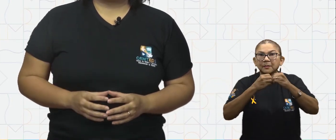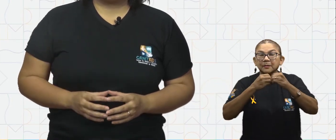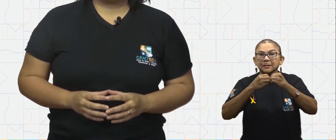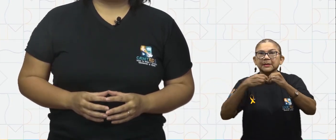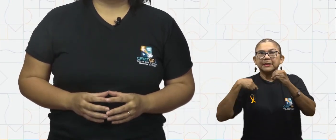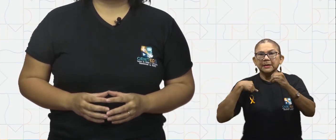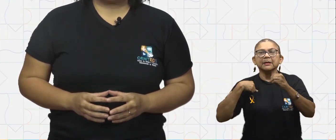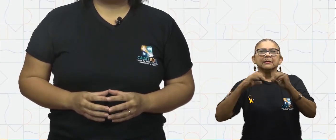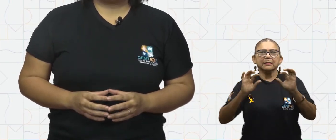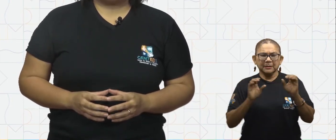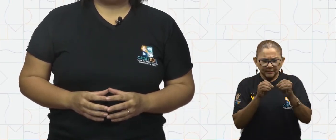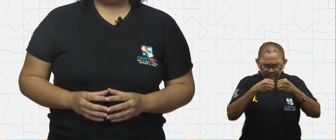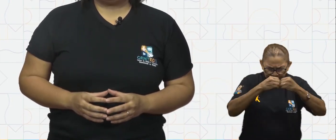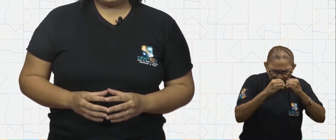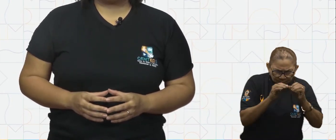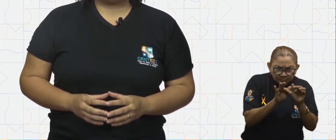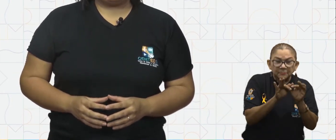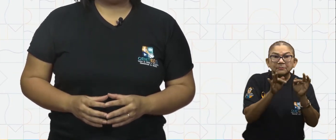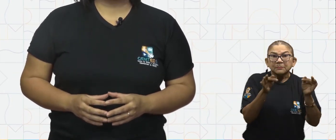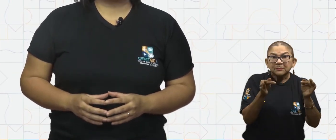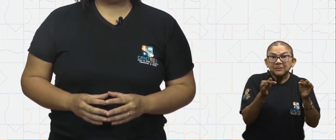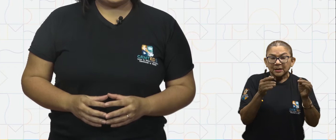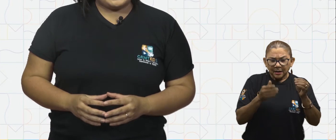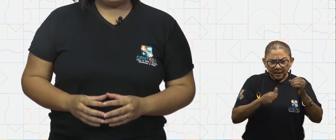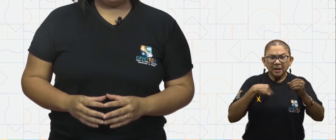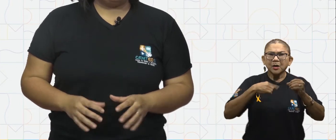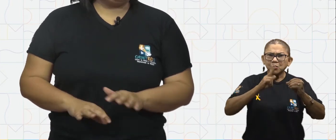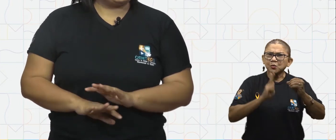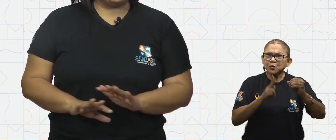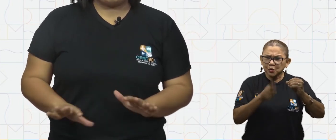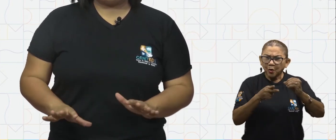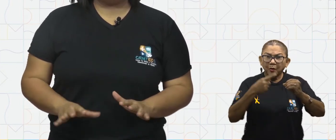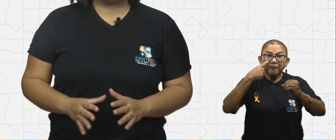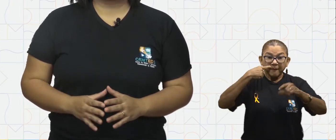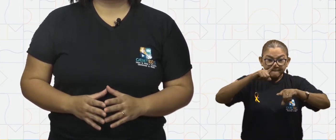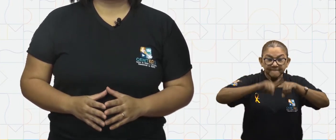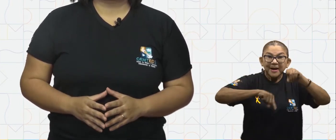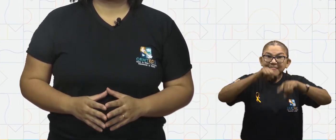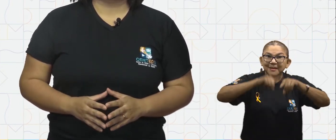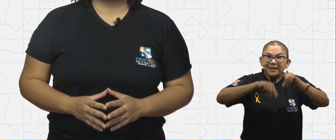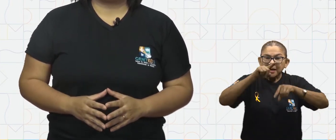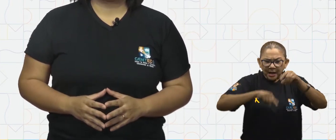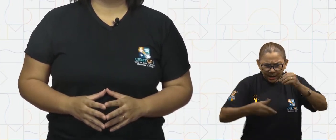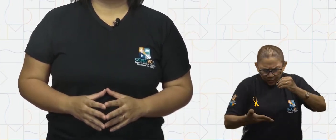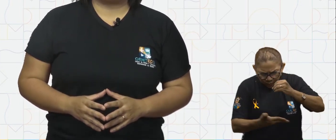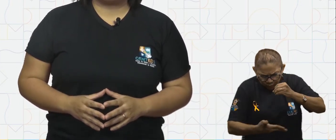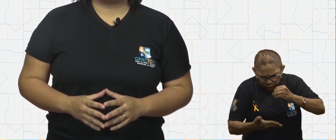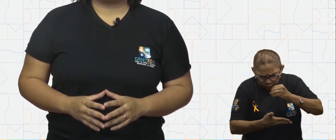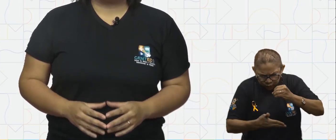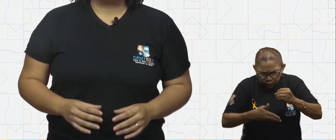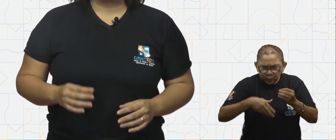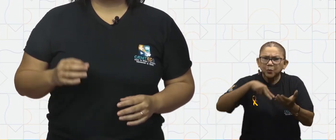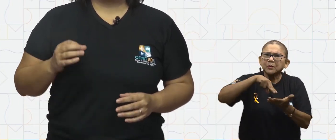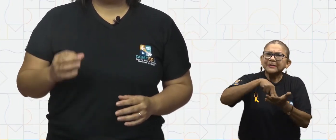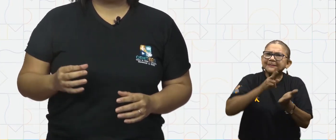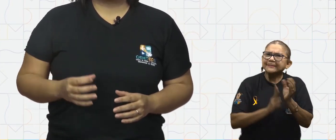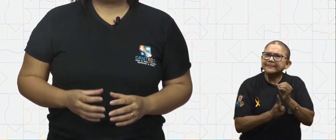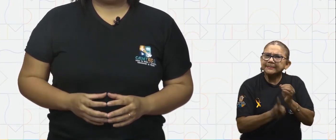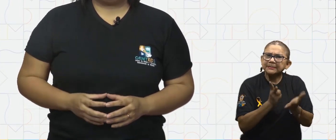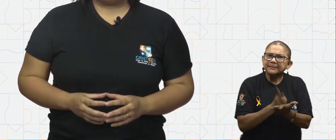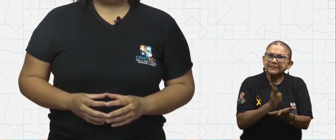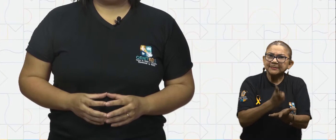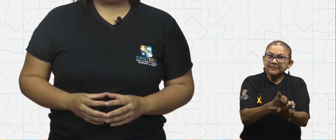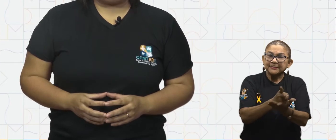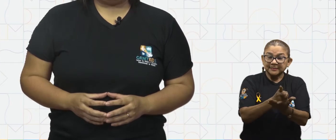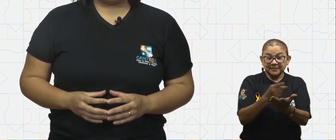de microscópio, só é possível analisar material fixado, não é possível analisar material vivo. O